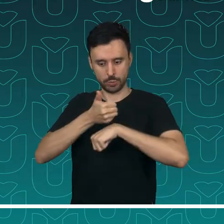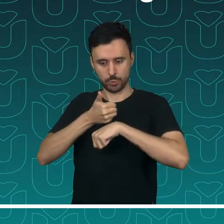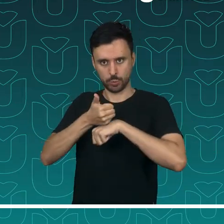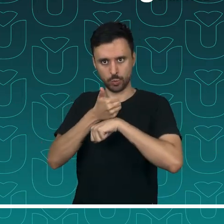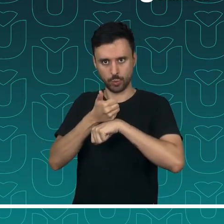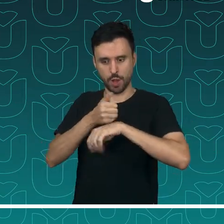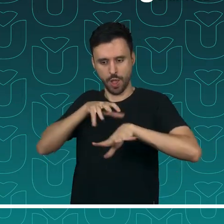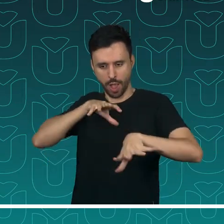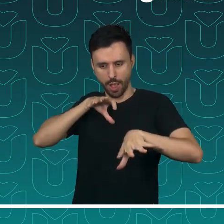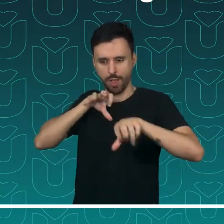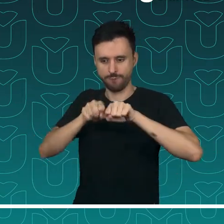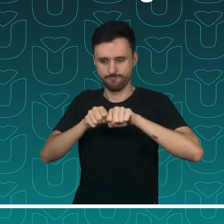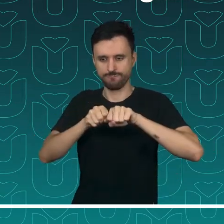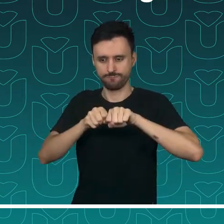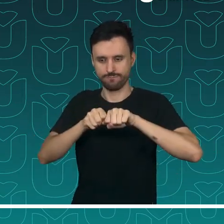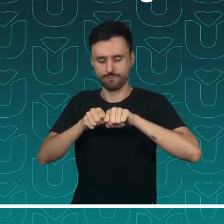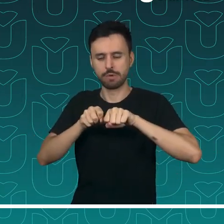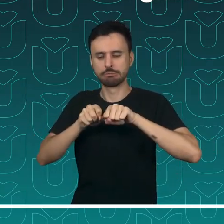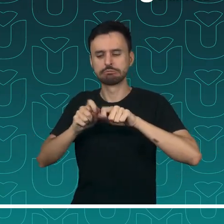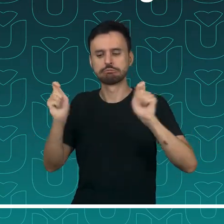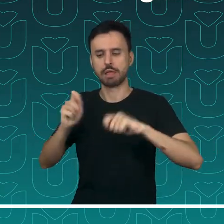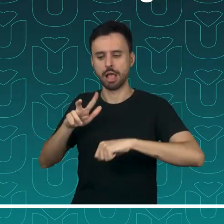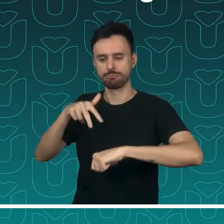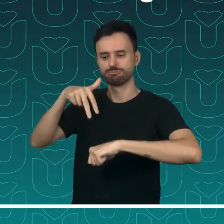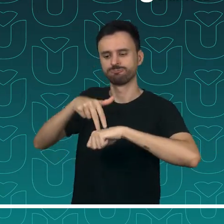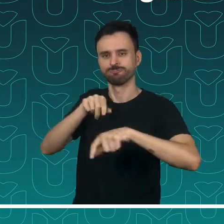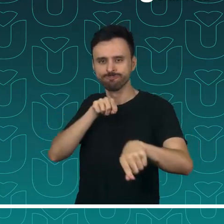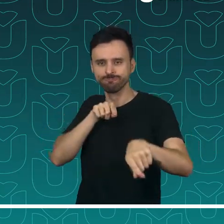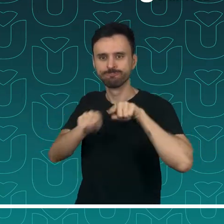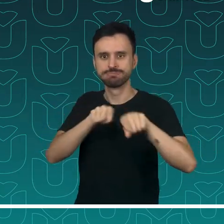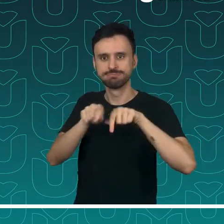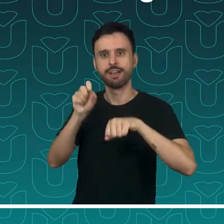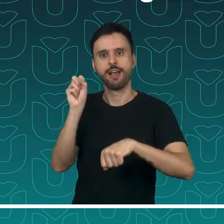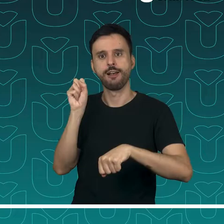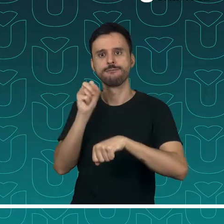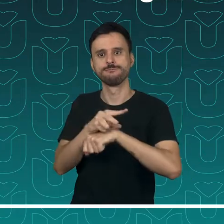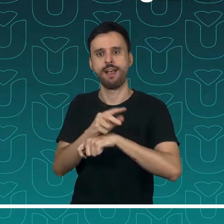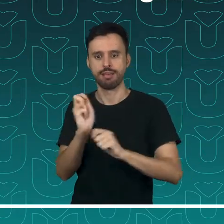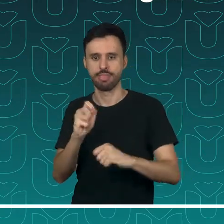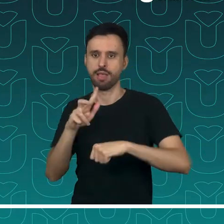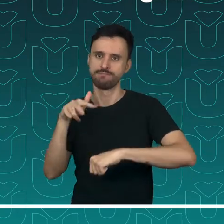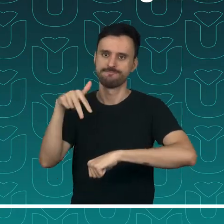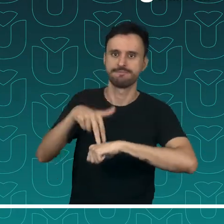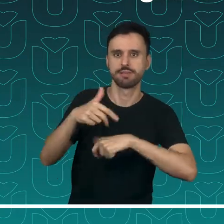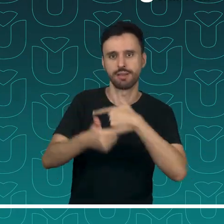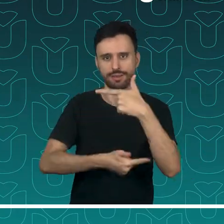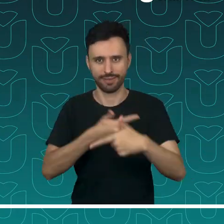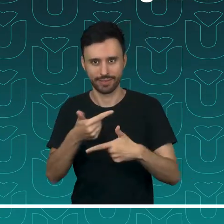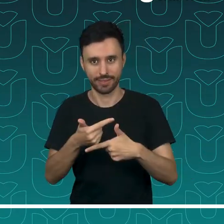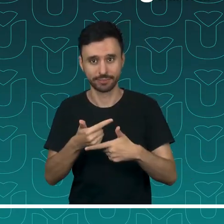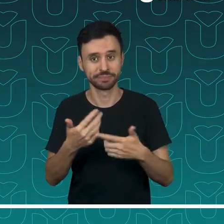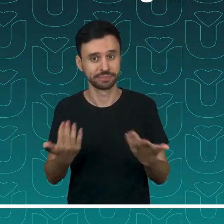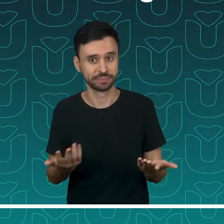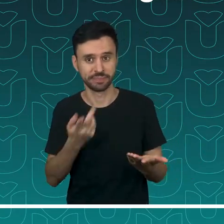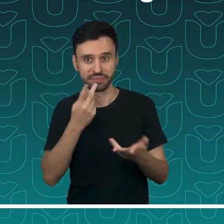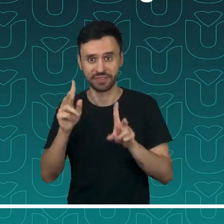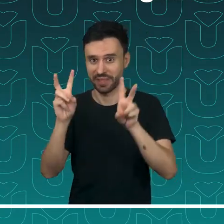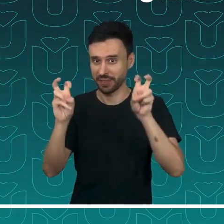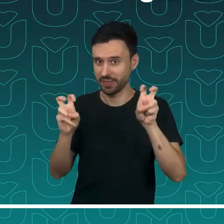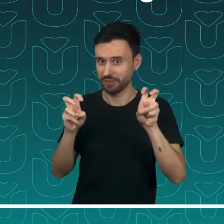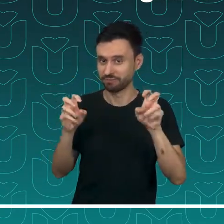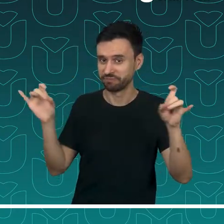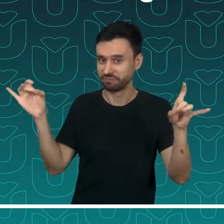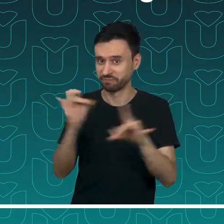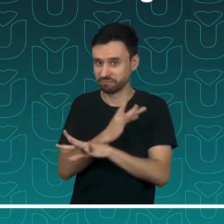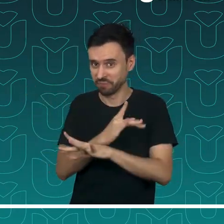de sistemas, o profissional sai da graduação com os conhecimentos necessários para concorrer a excelentes postos no mercado de